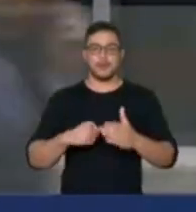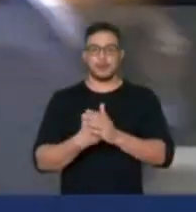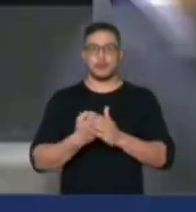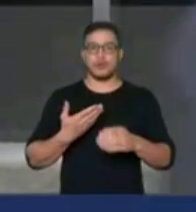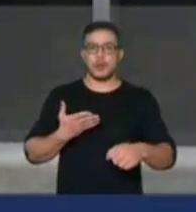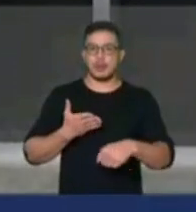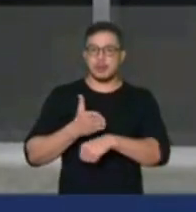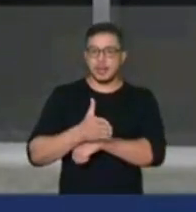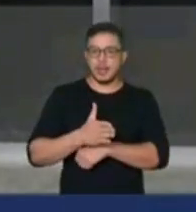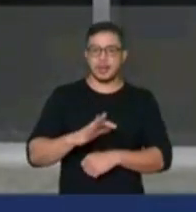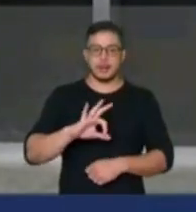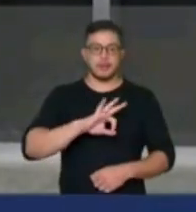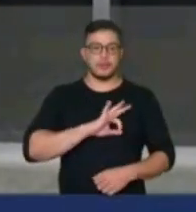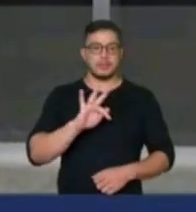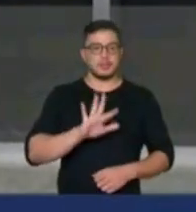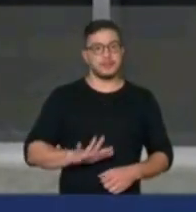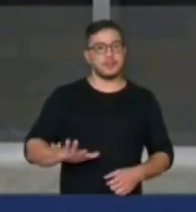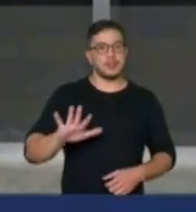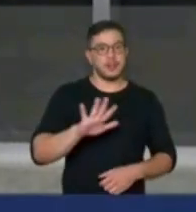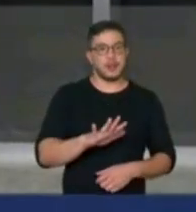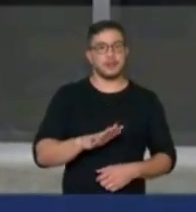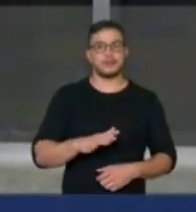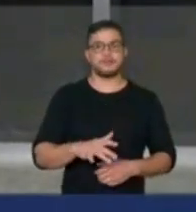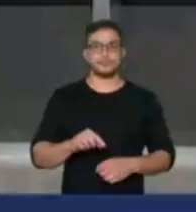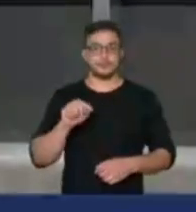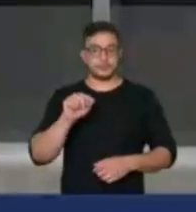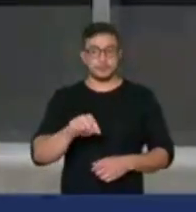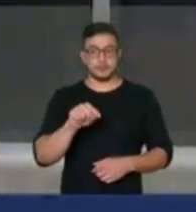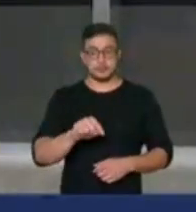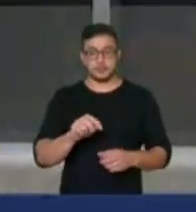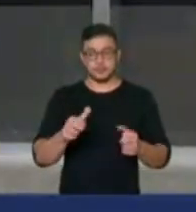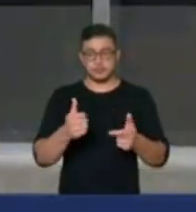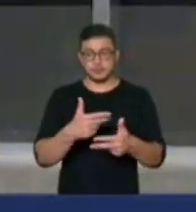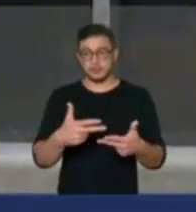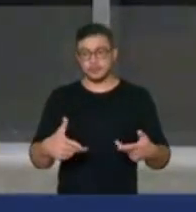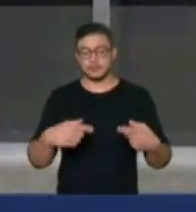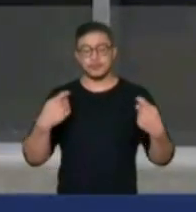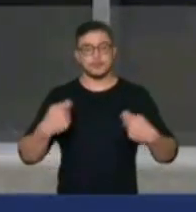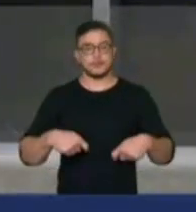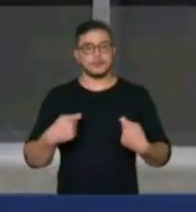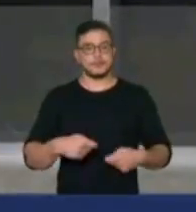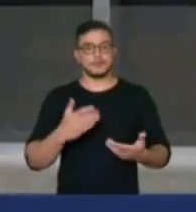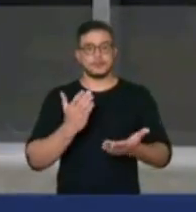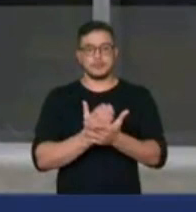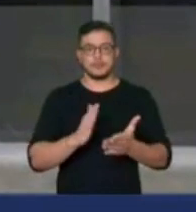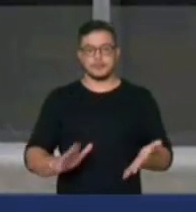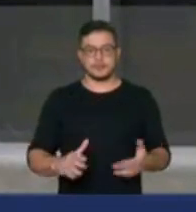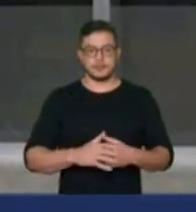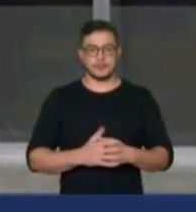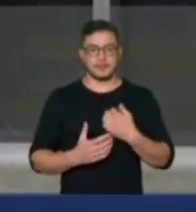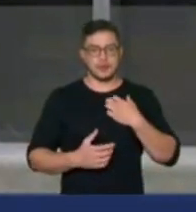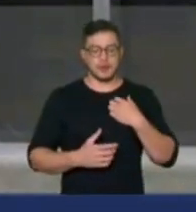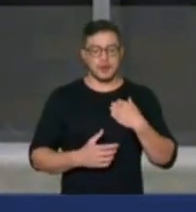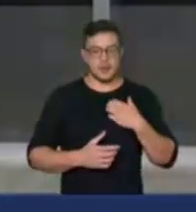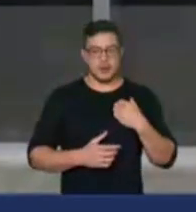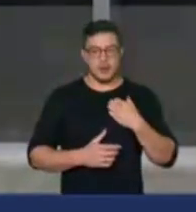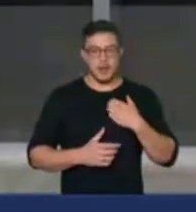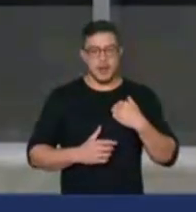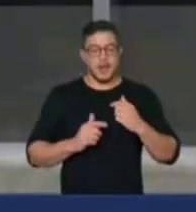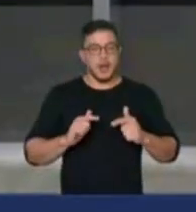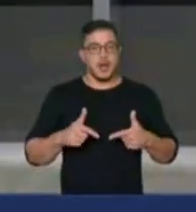Essa prática tem que acabar. Esse modo de ação do bolsonarismo extremado tem que